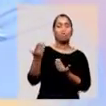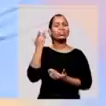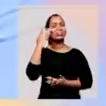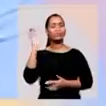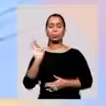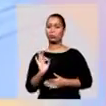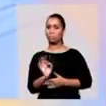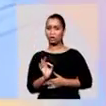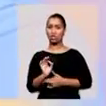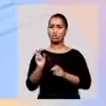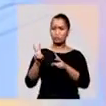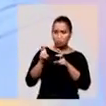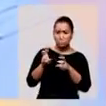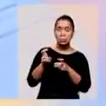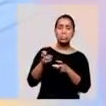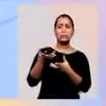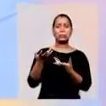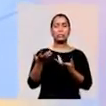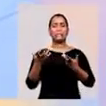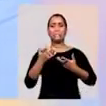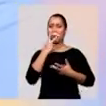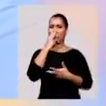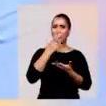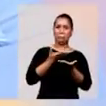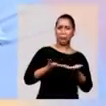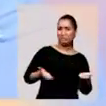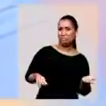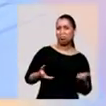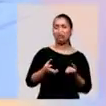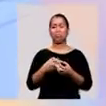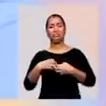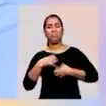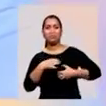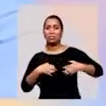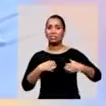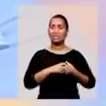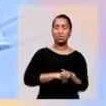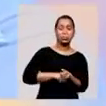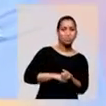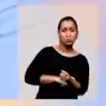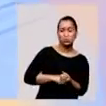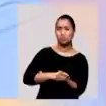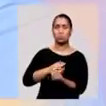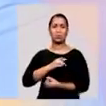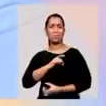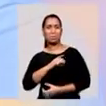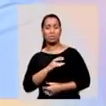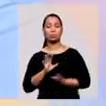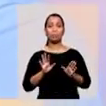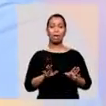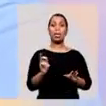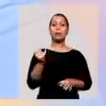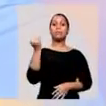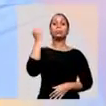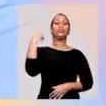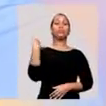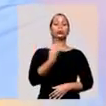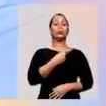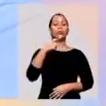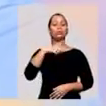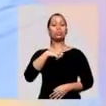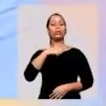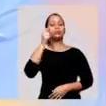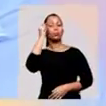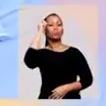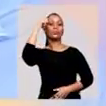não entende. Ele vê essa situação e ele fica um pouco perdido. Ele fica ansioso, ele fica com medo. Então, é importante também ter essa